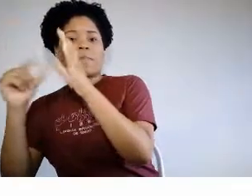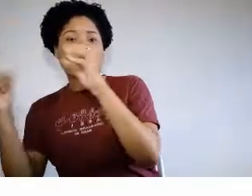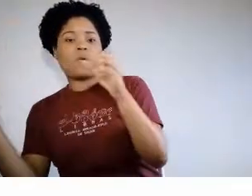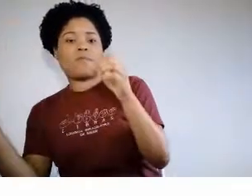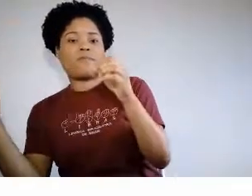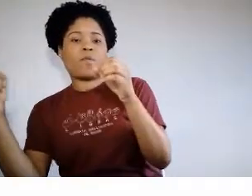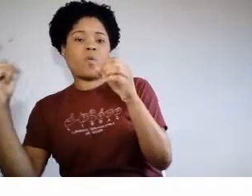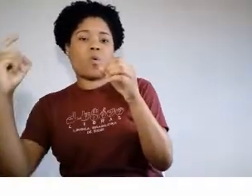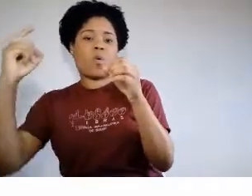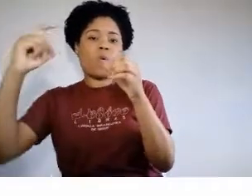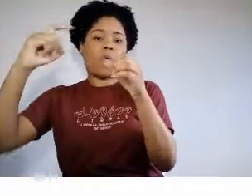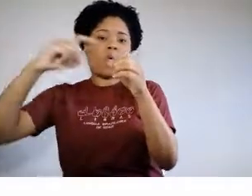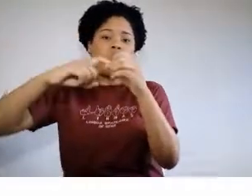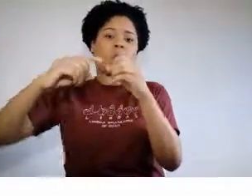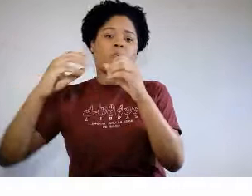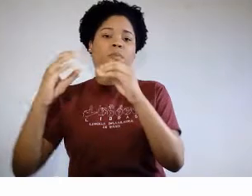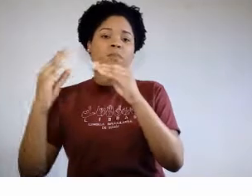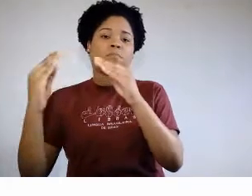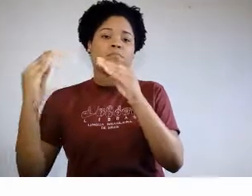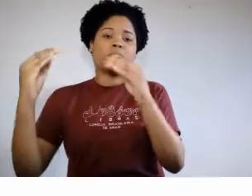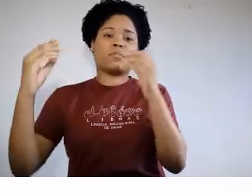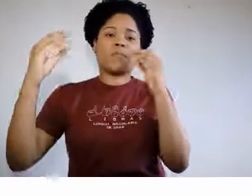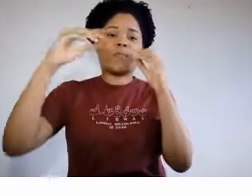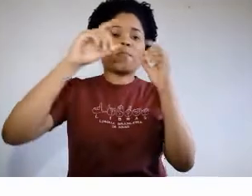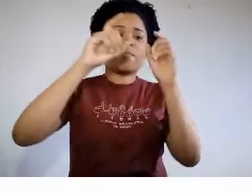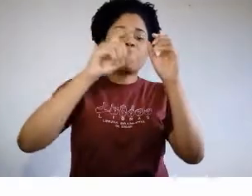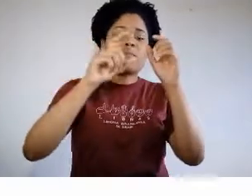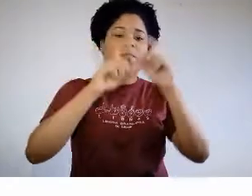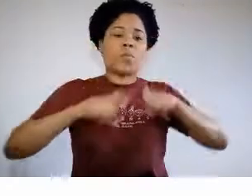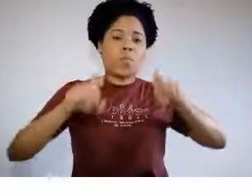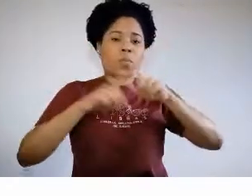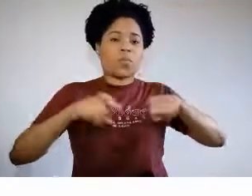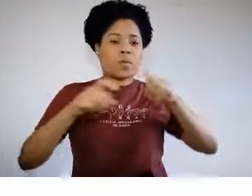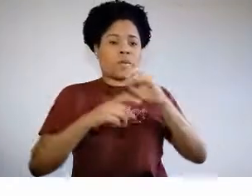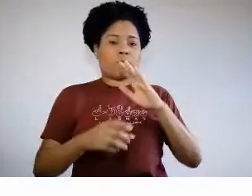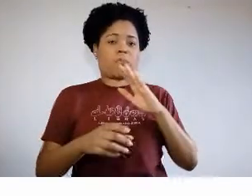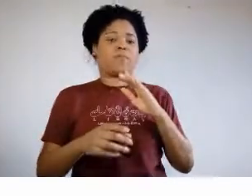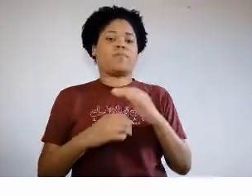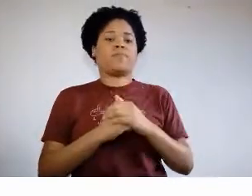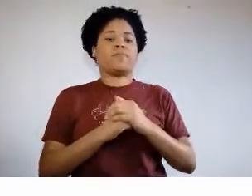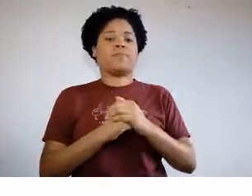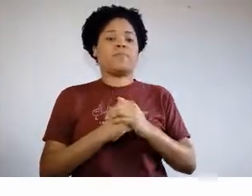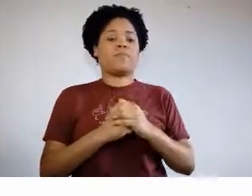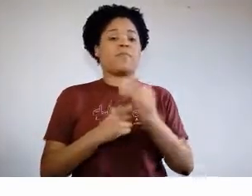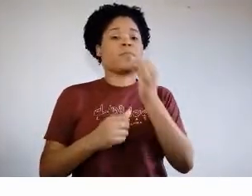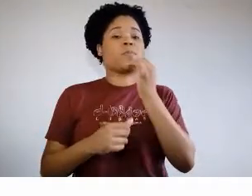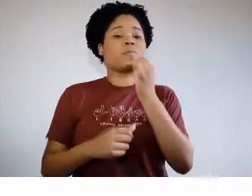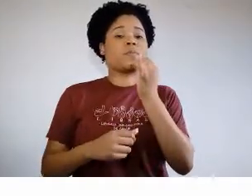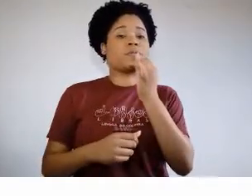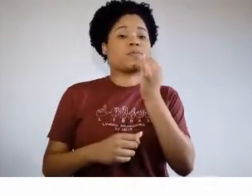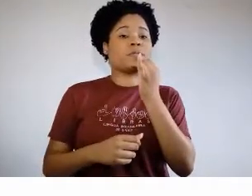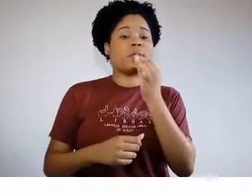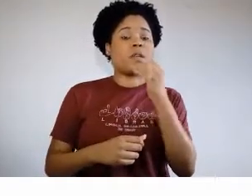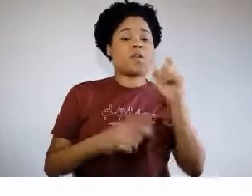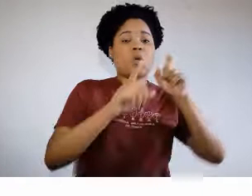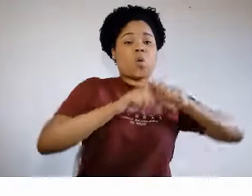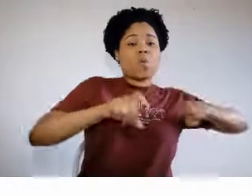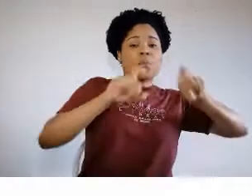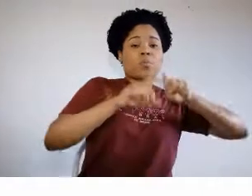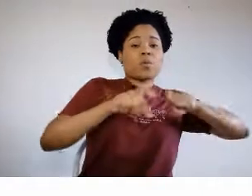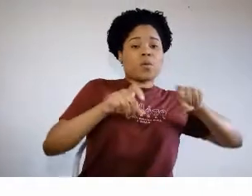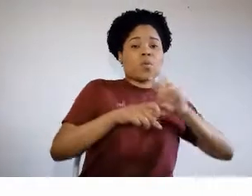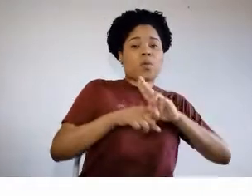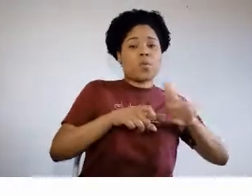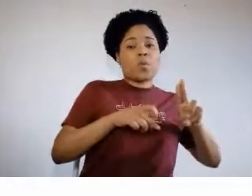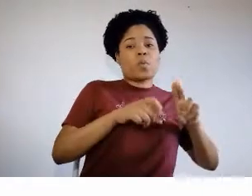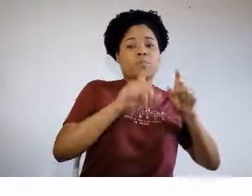e depois ele volta fazendo a entrega para o computador de destino. Então, vamos exemplificar. Vamos supor que esse